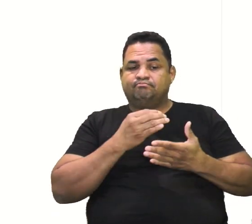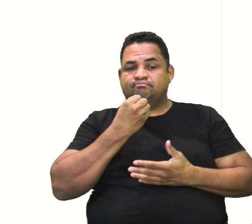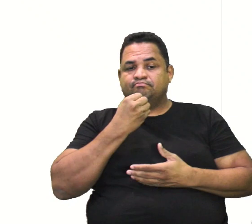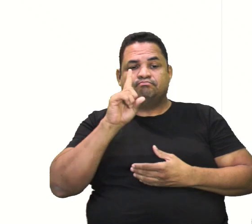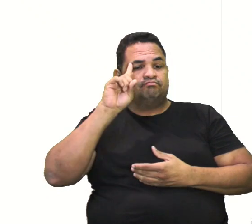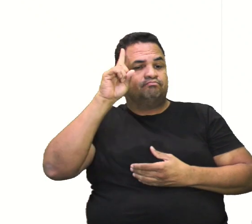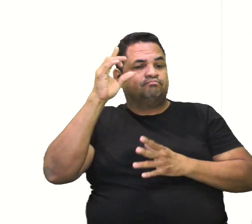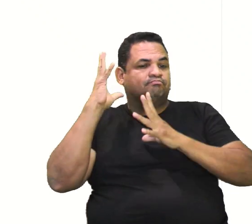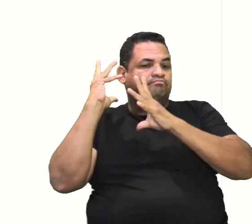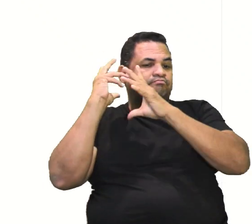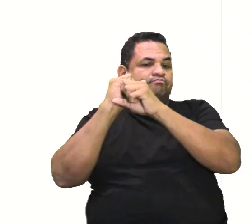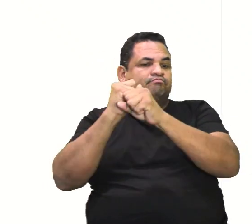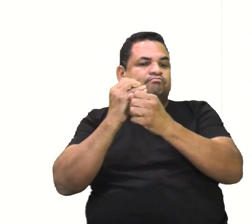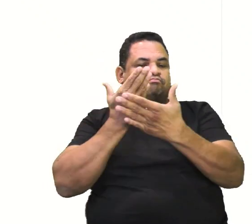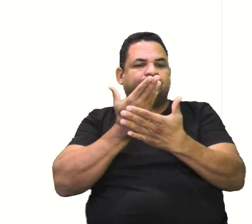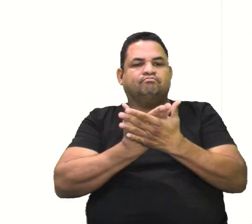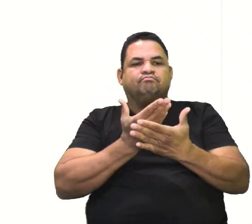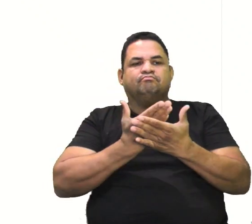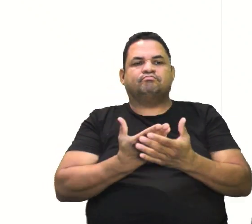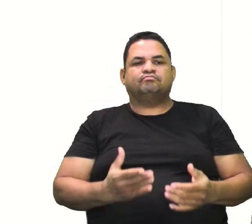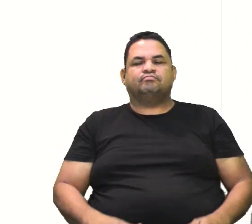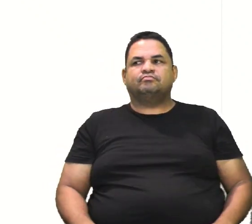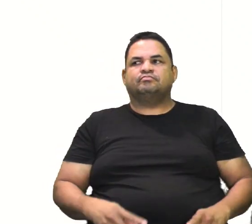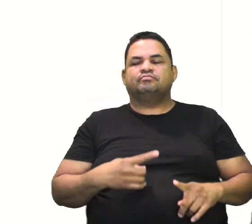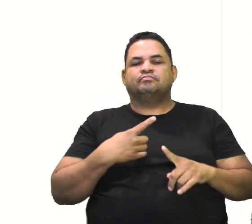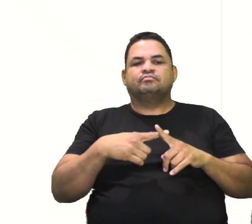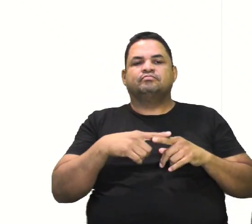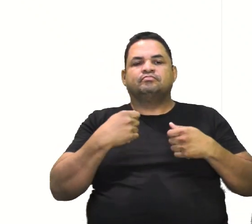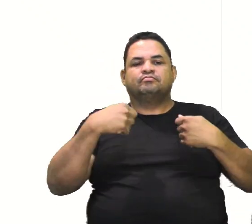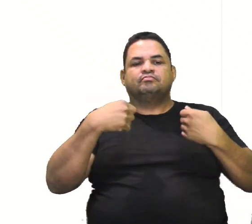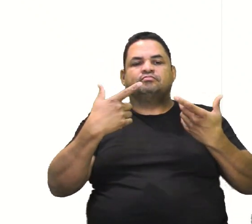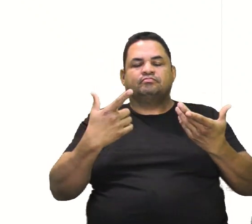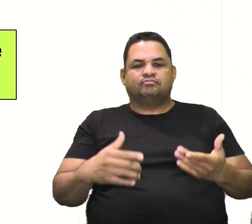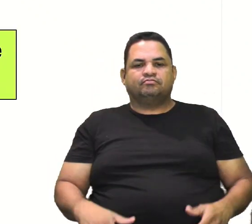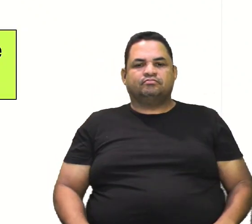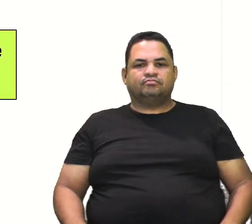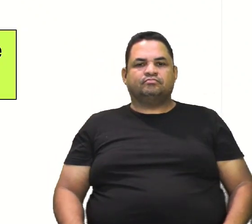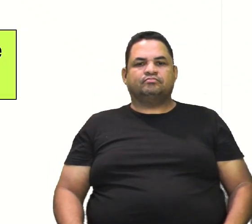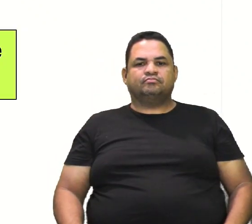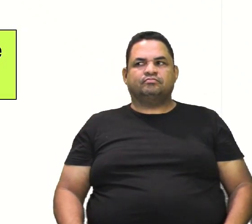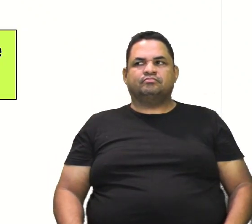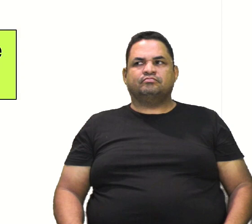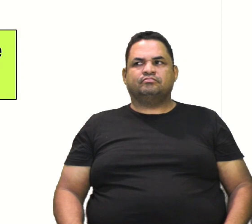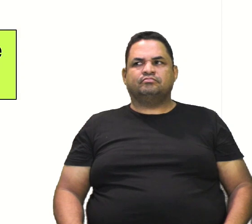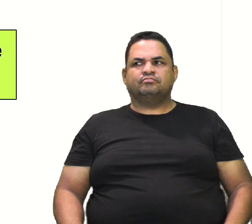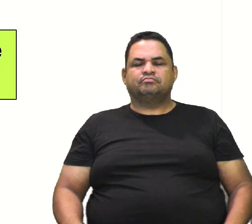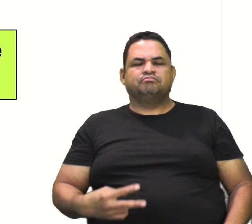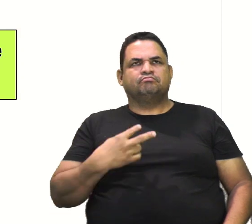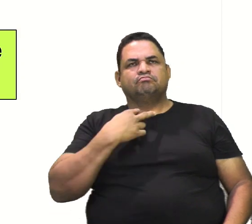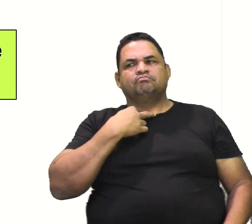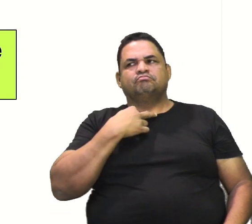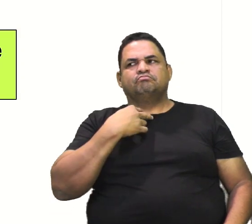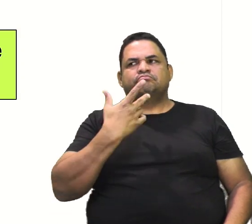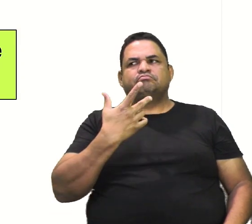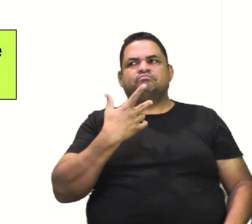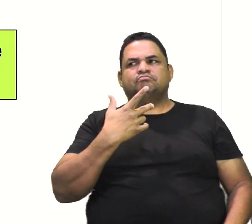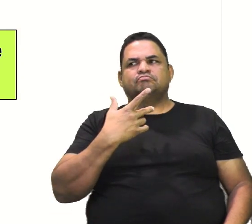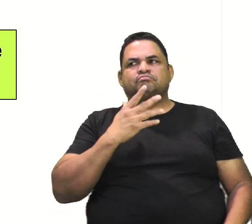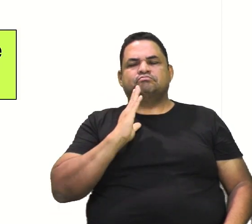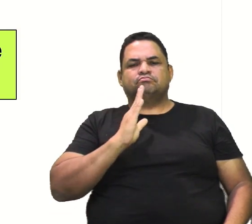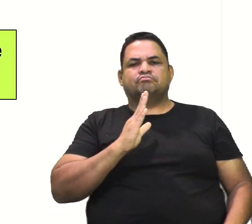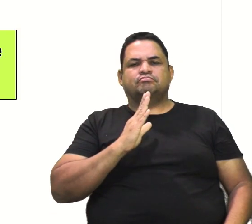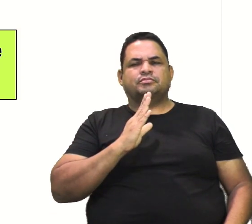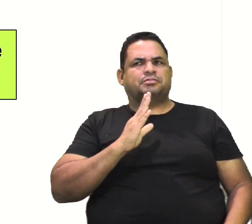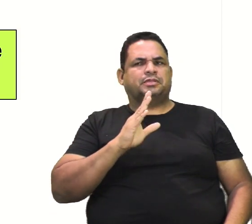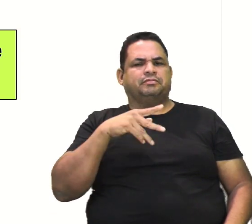boa ideia a gente revisar algumas aulas, né? Porque a gente pode precisar delas. Vamos lá. Ah, não, mas a gente não pode, assim, dizer que